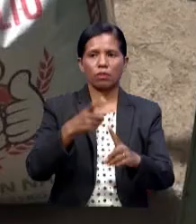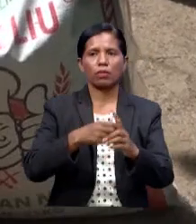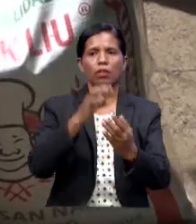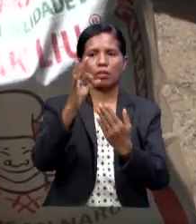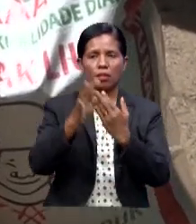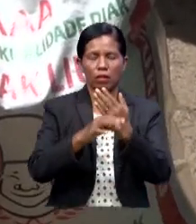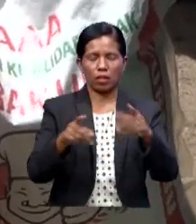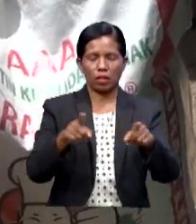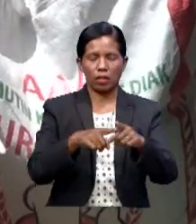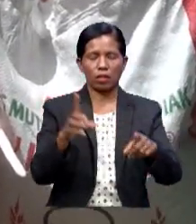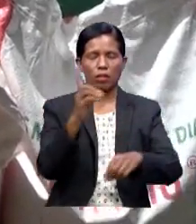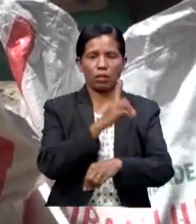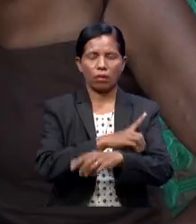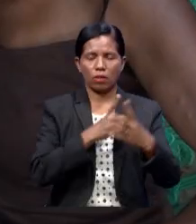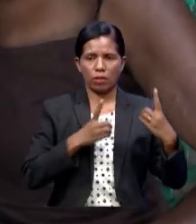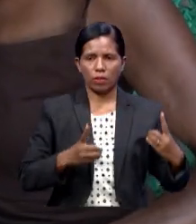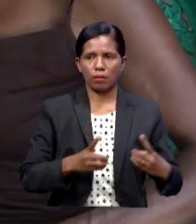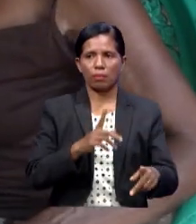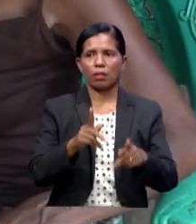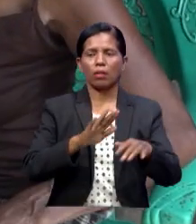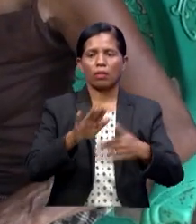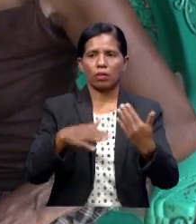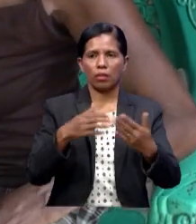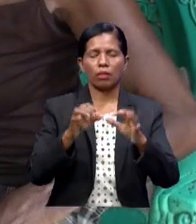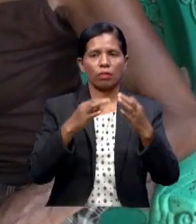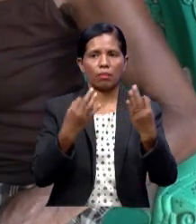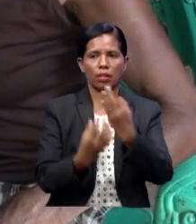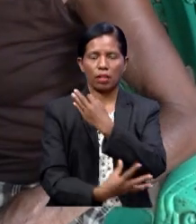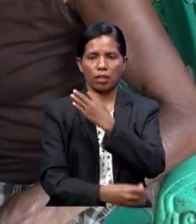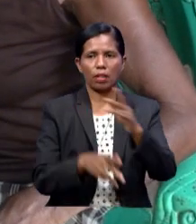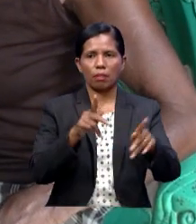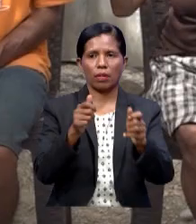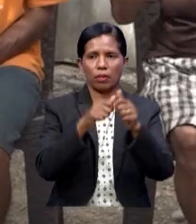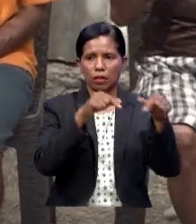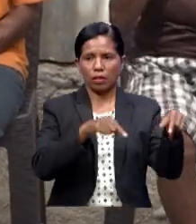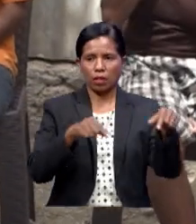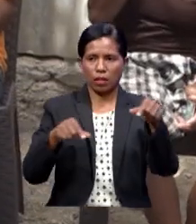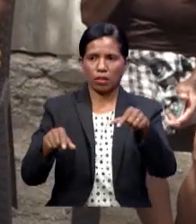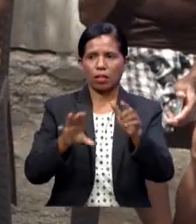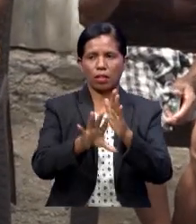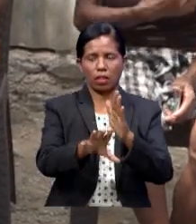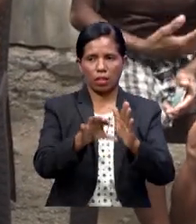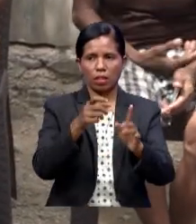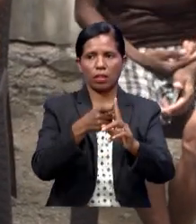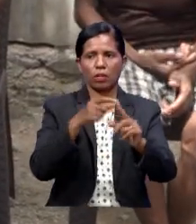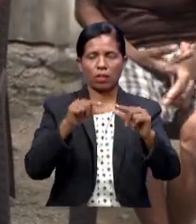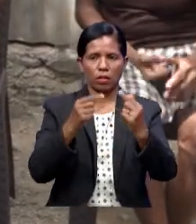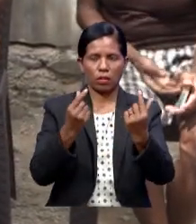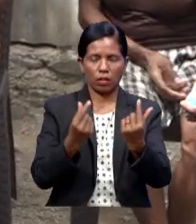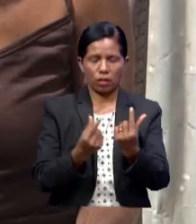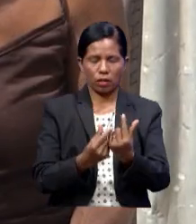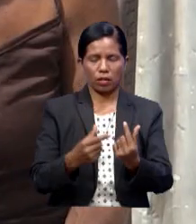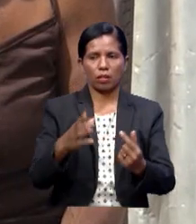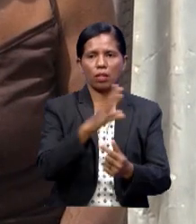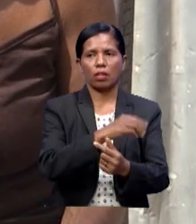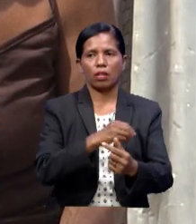dar Loron Domi em Bahema Hotu. Uma cães vulnerável no EMA Deficiência Sira não identifica ona na Rússia Equipa Palácio